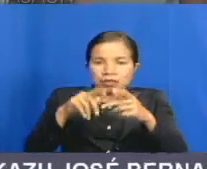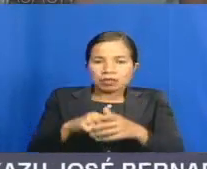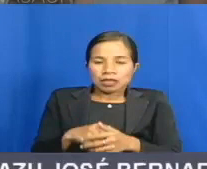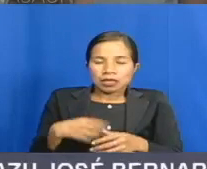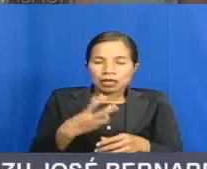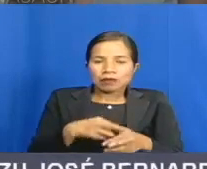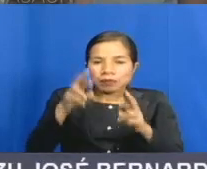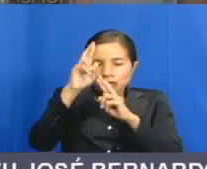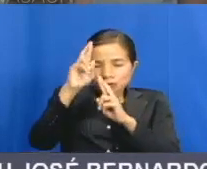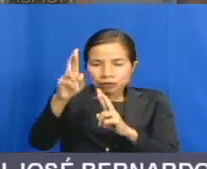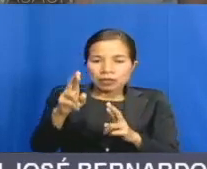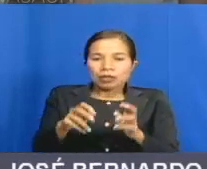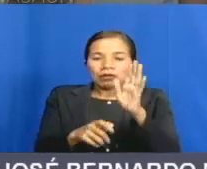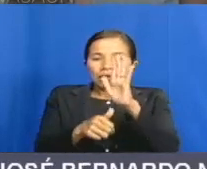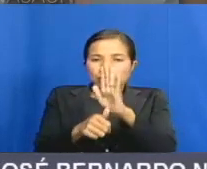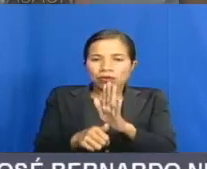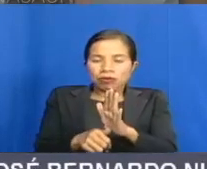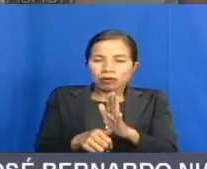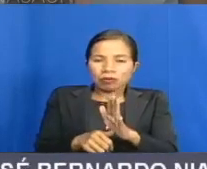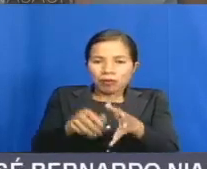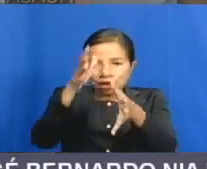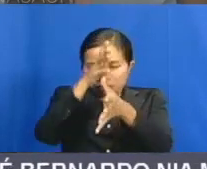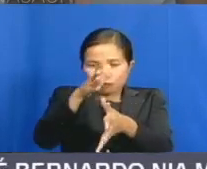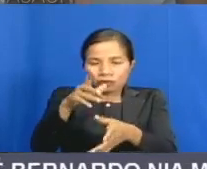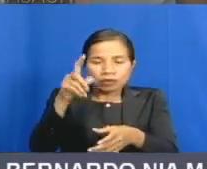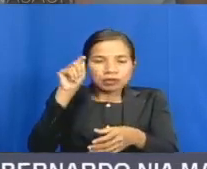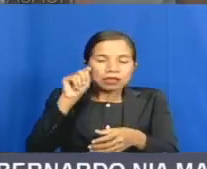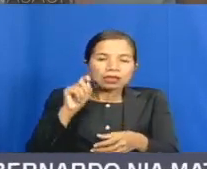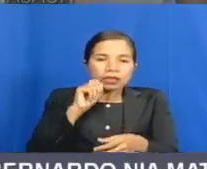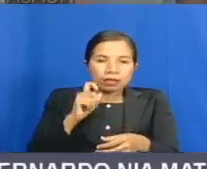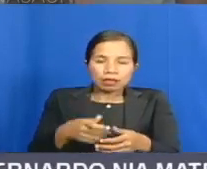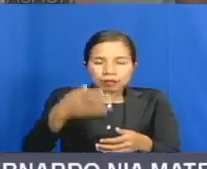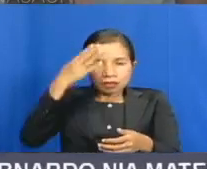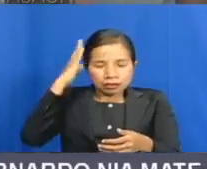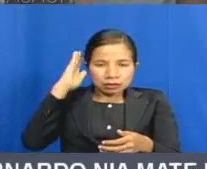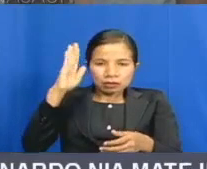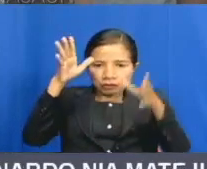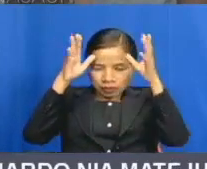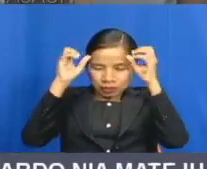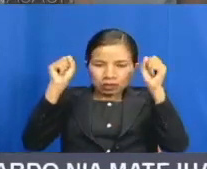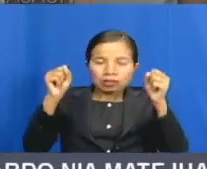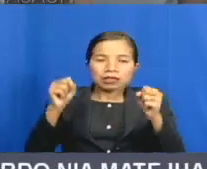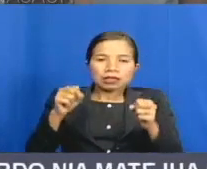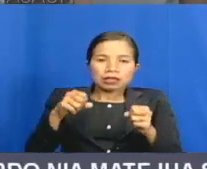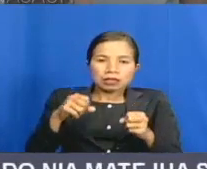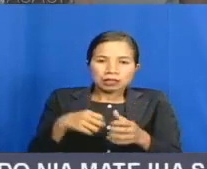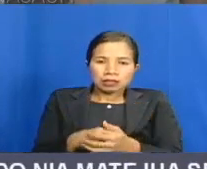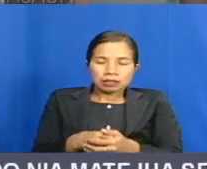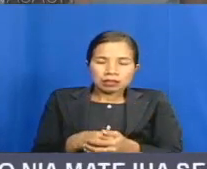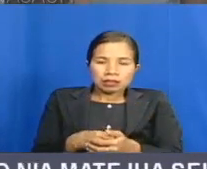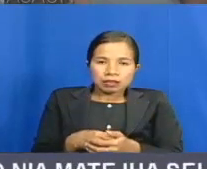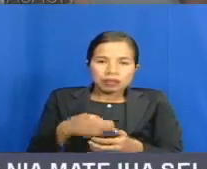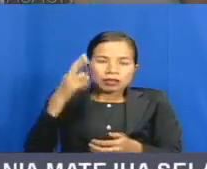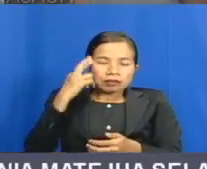mi respeito tomak a mi hatoba avô Kairala Sanana Gusmão, ba sua excelência presidente da República, senhor Dr. José